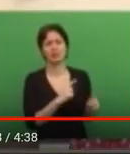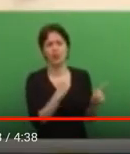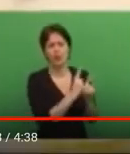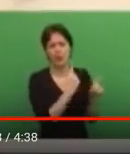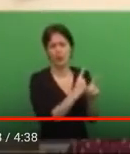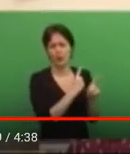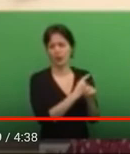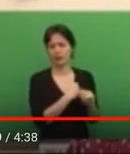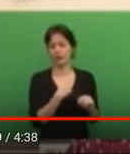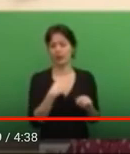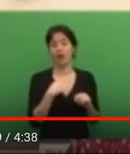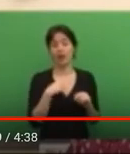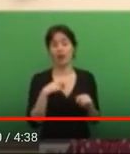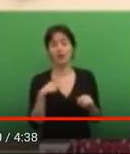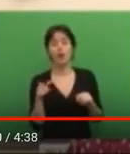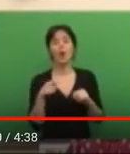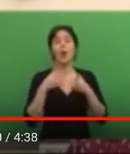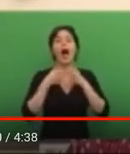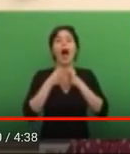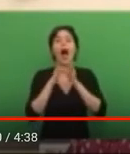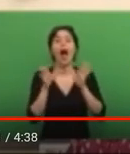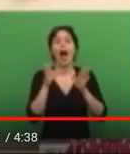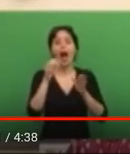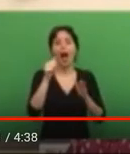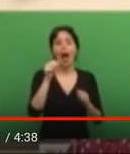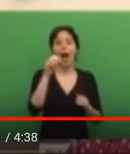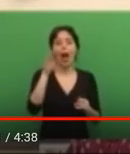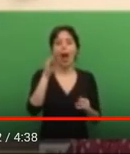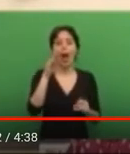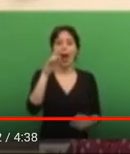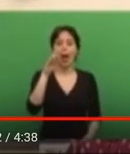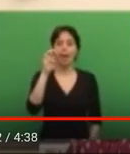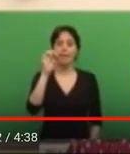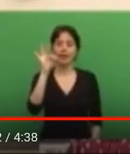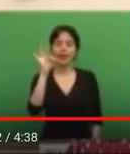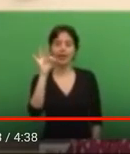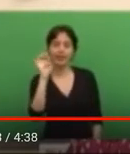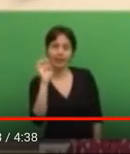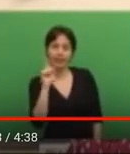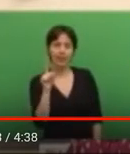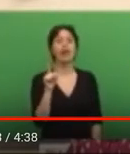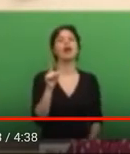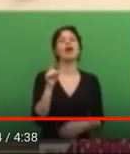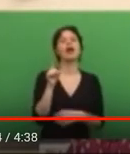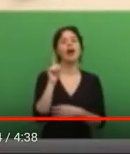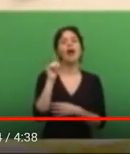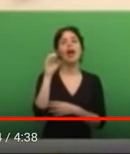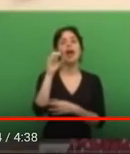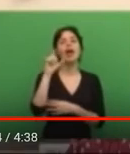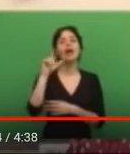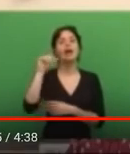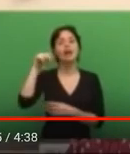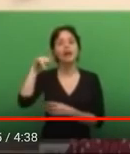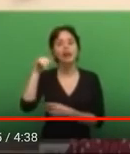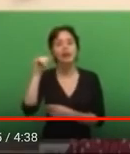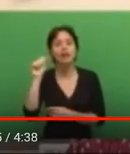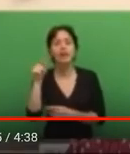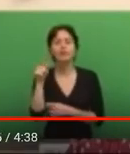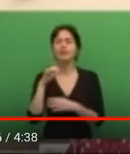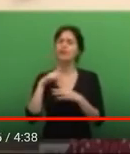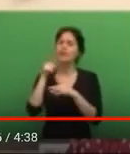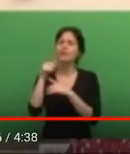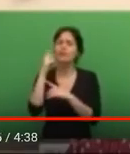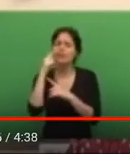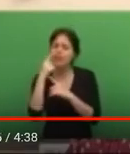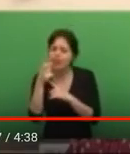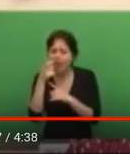a gente procurou a AVAP para ver essa possibilidade, e essa possibilidade se abriu, é porque nós temos assim, um número muito grande de